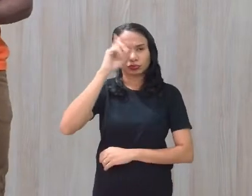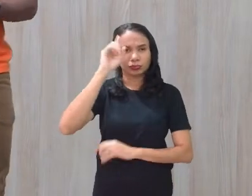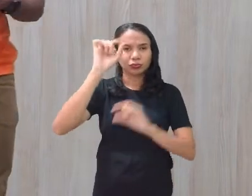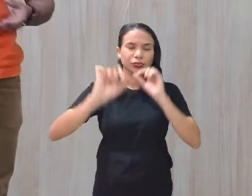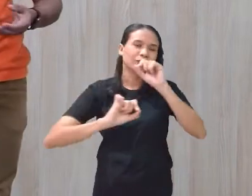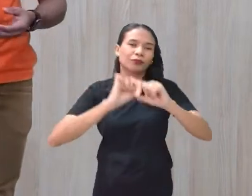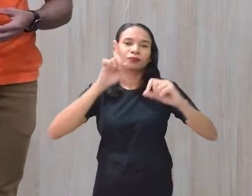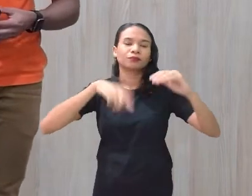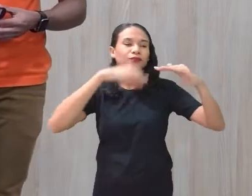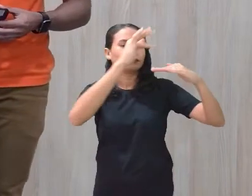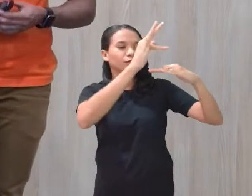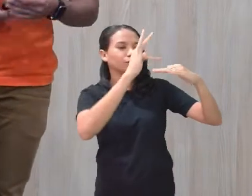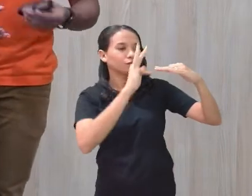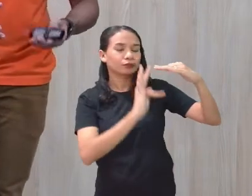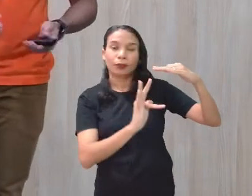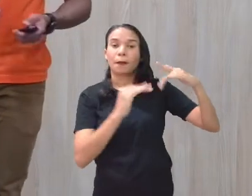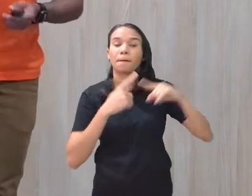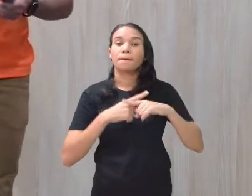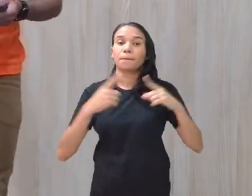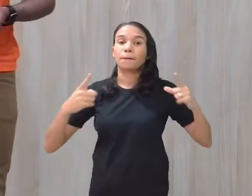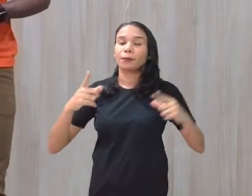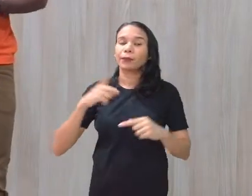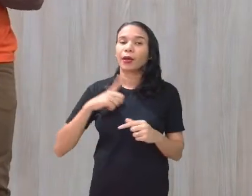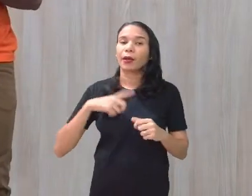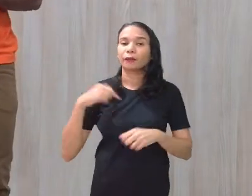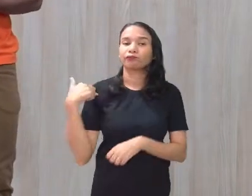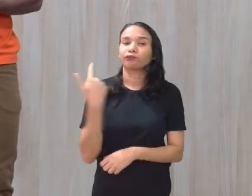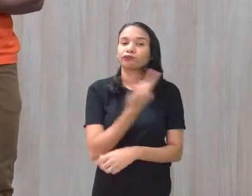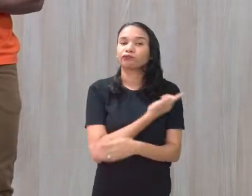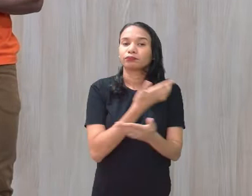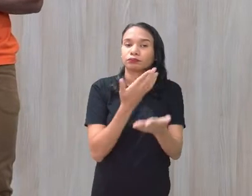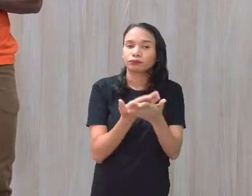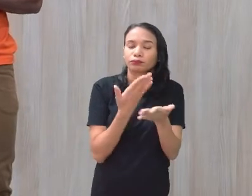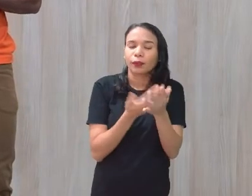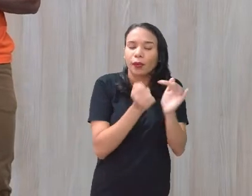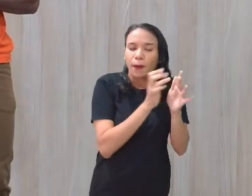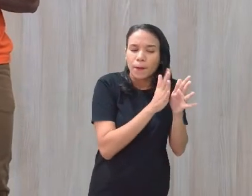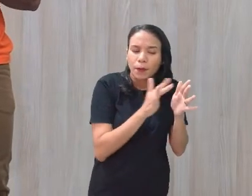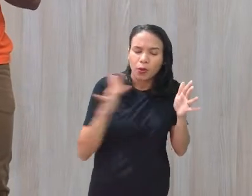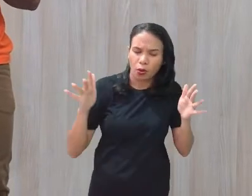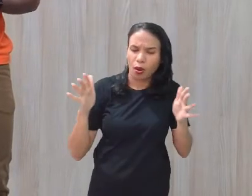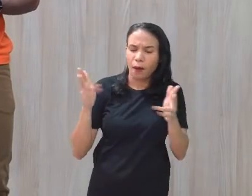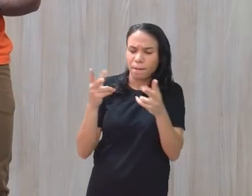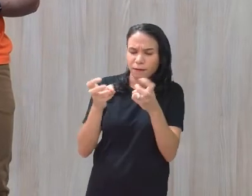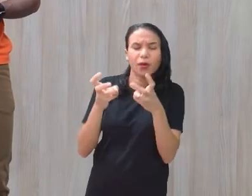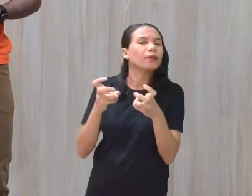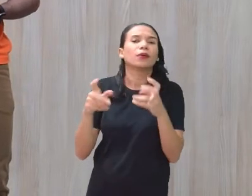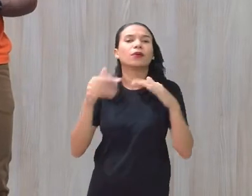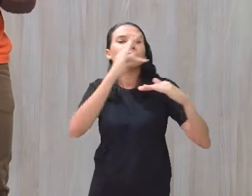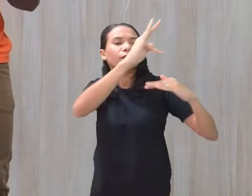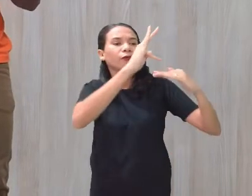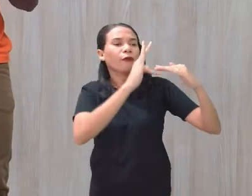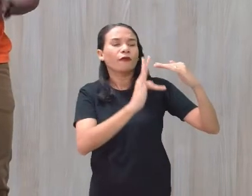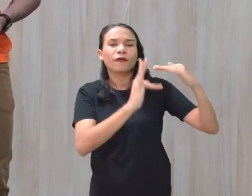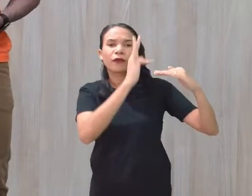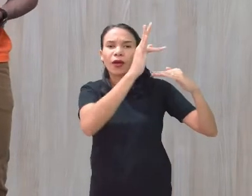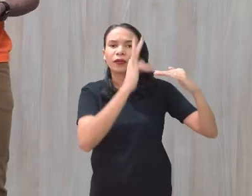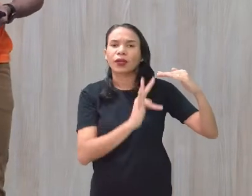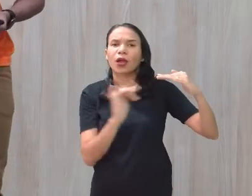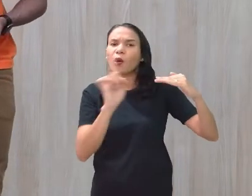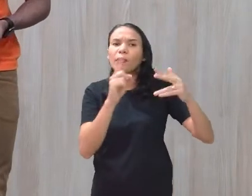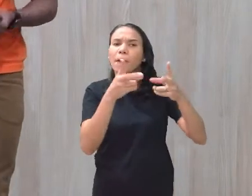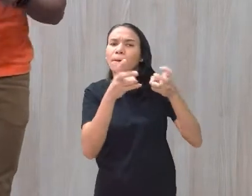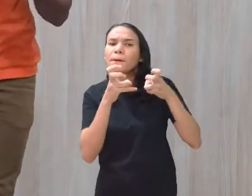números fracionários, mas no decorrer das nossas aulas, a gente vai ver que os números fracionários não